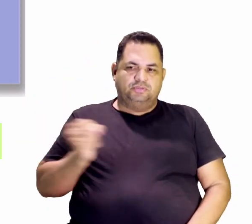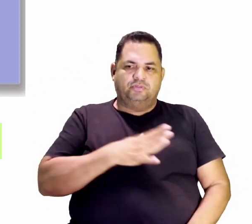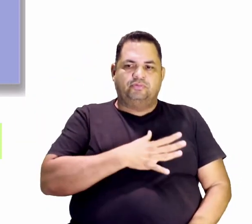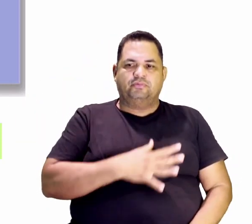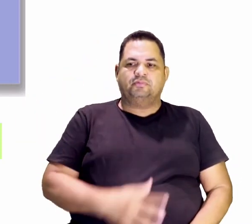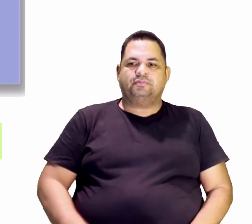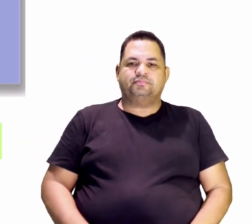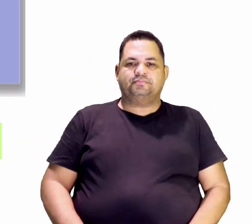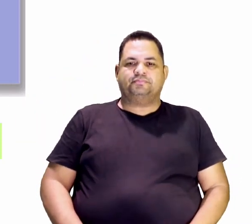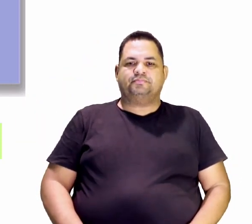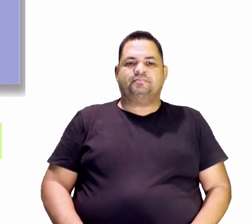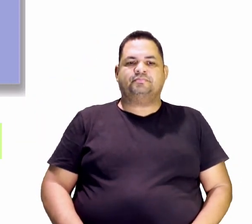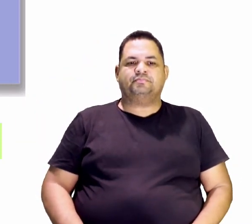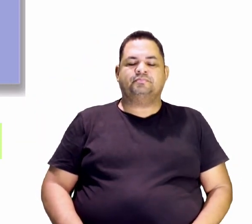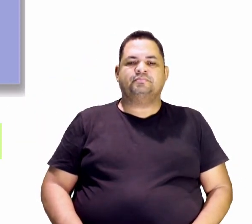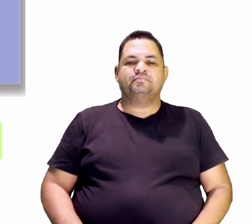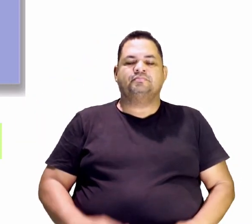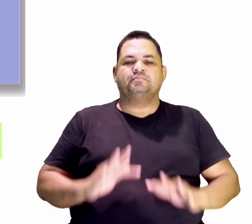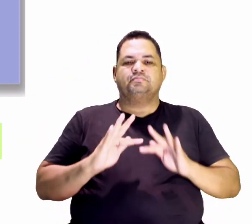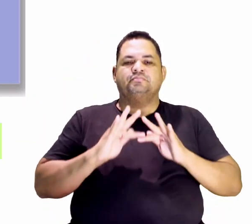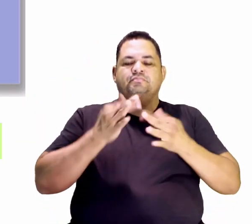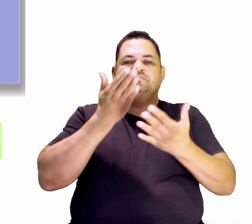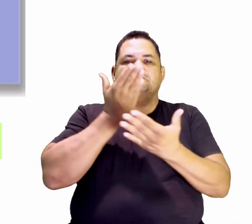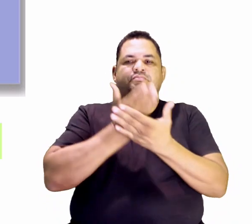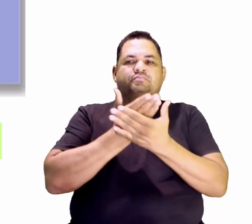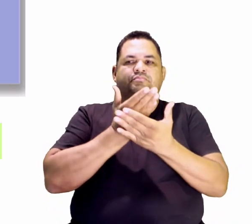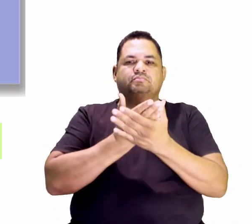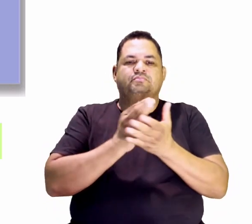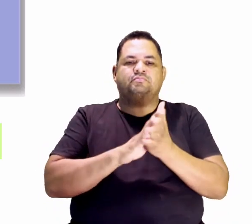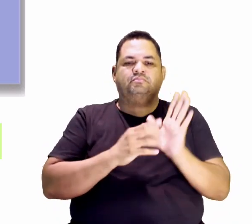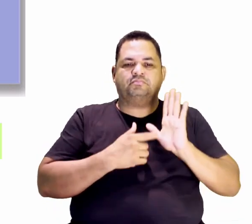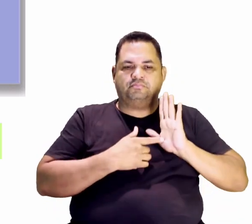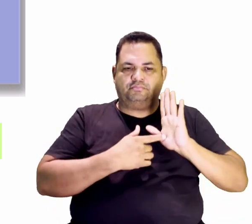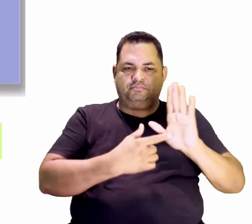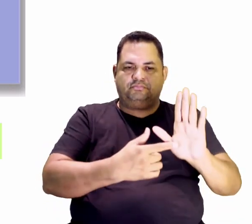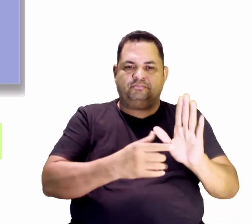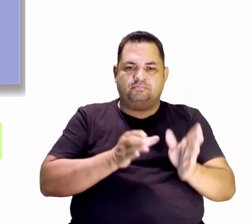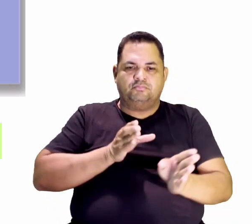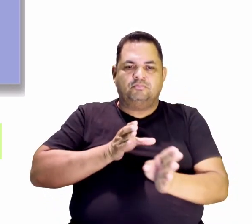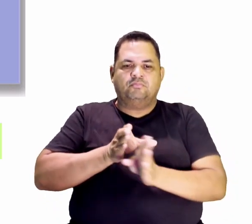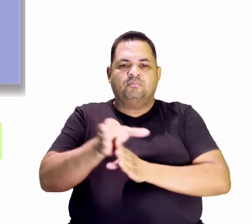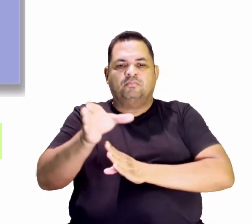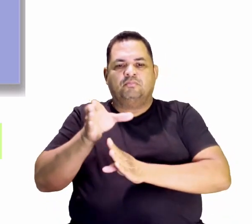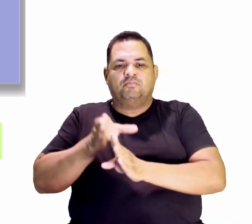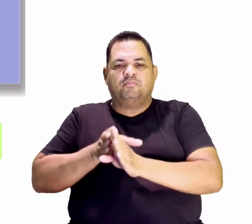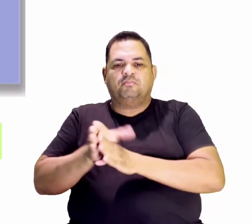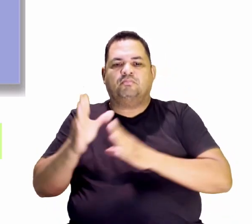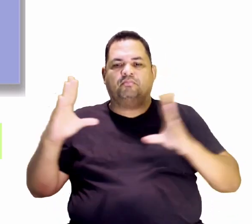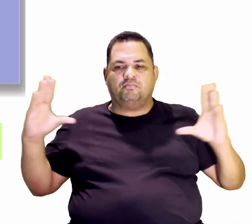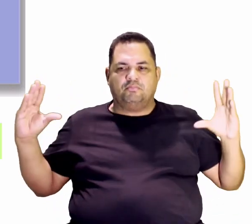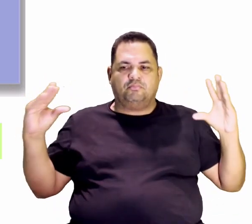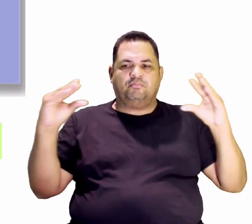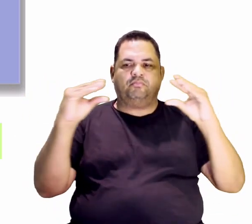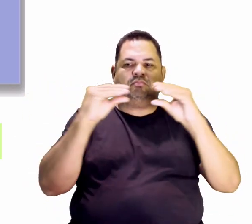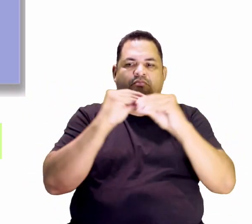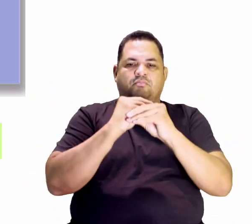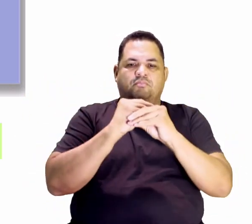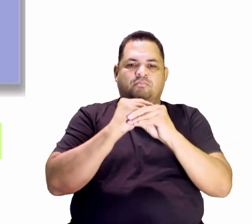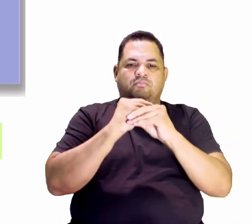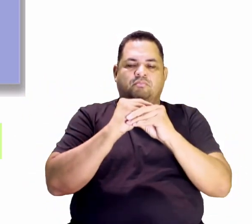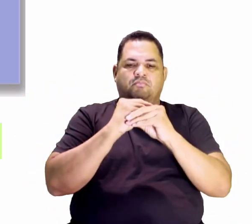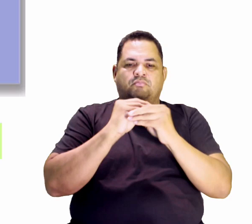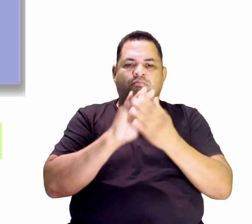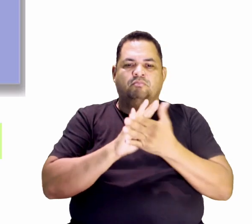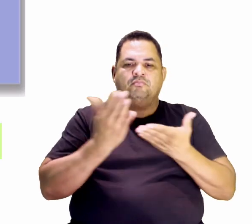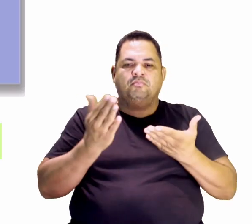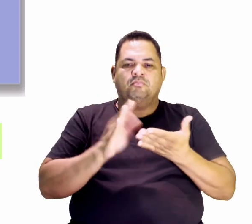E para a gente poder finalizar aí essa aula, eu vou trazer para vocês aí uma síntese da nossa orientação para o